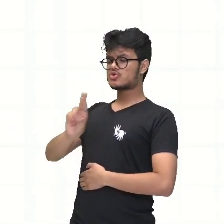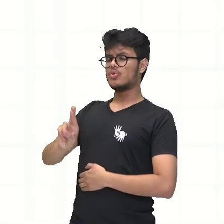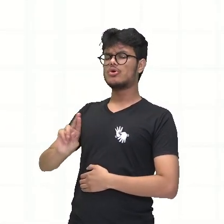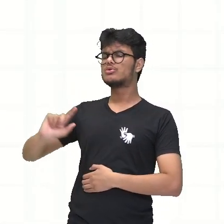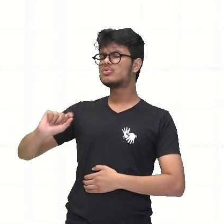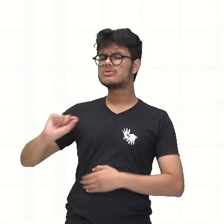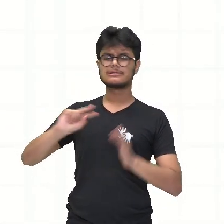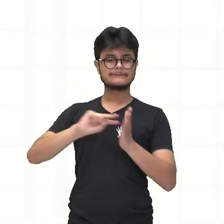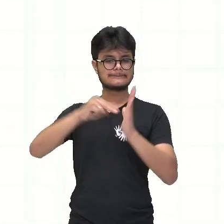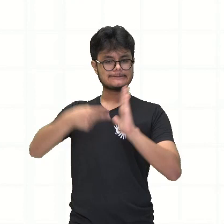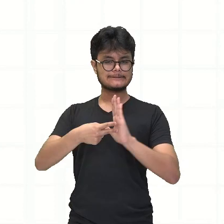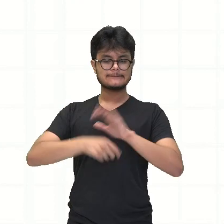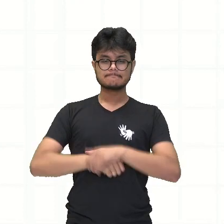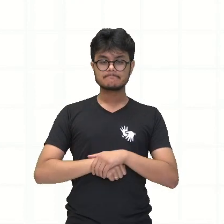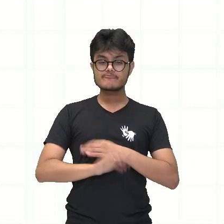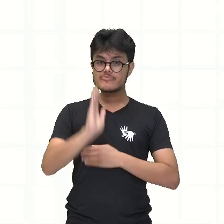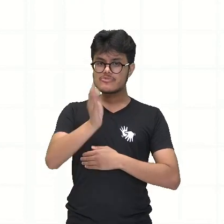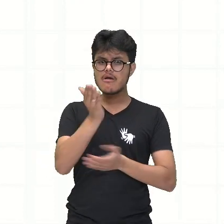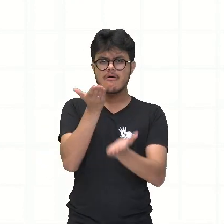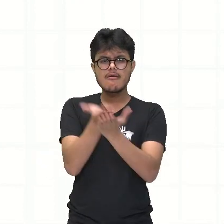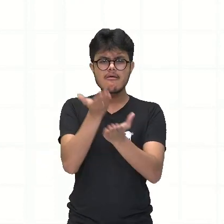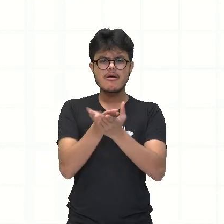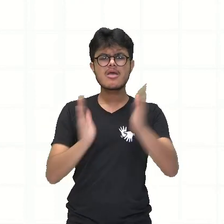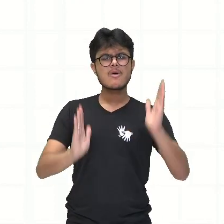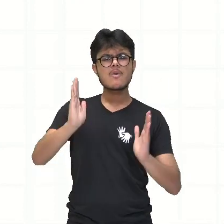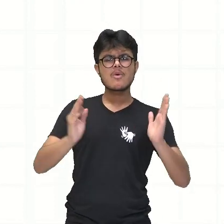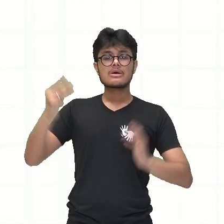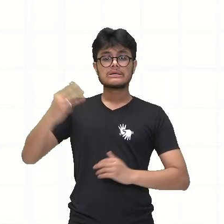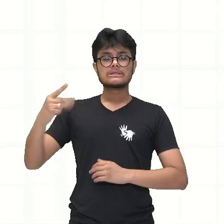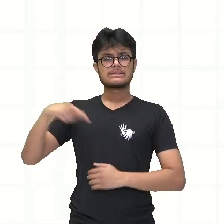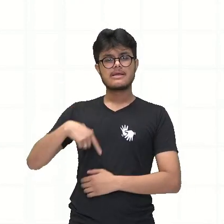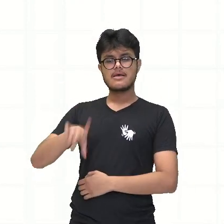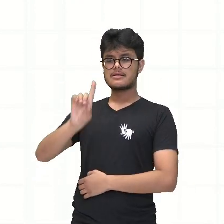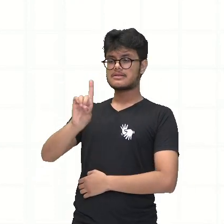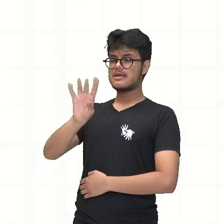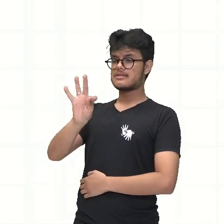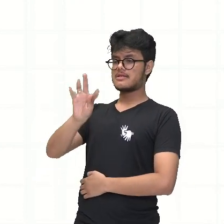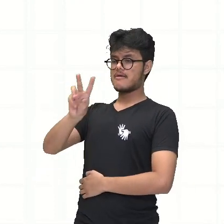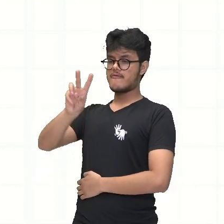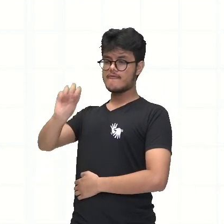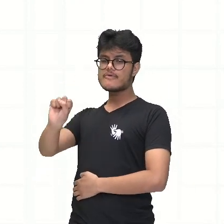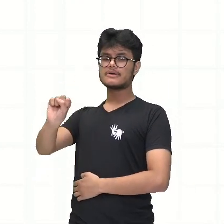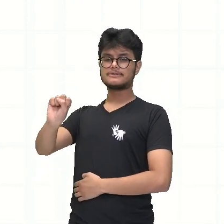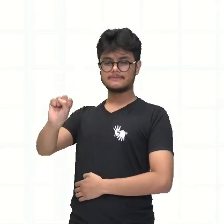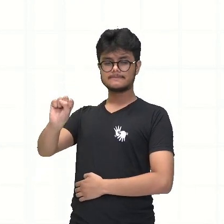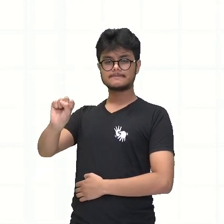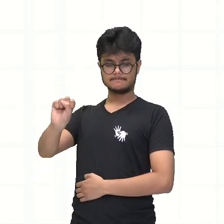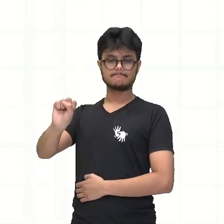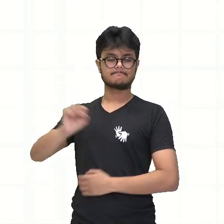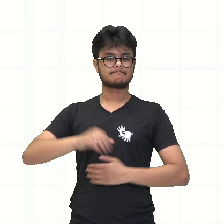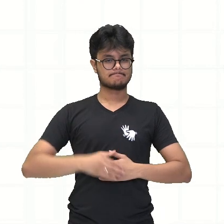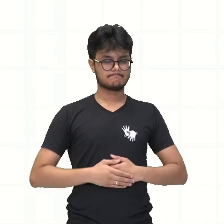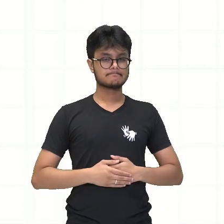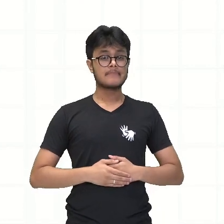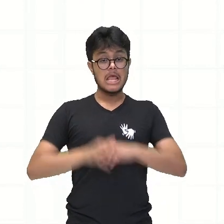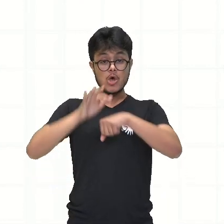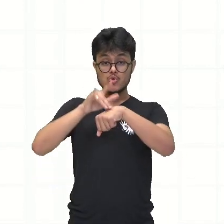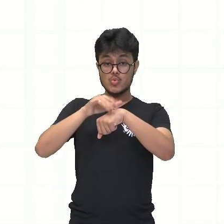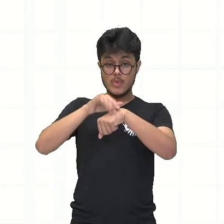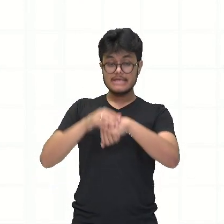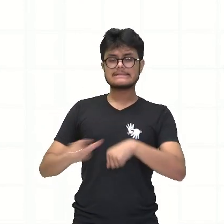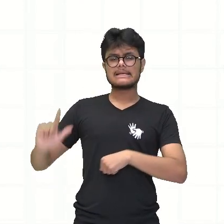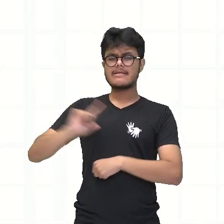vimos aí na nossa aula essa sigla DTVs, que significa doenças transmitidas por